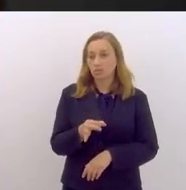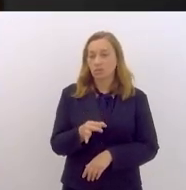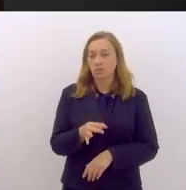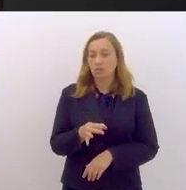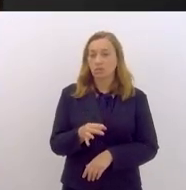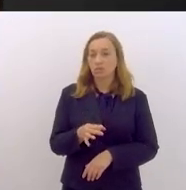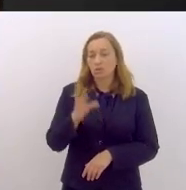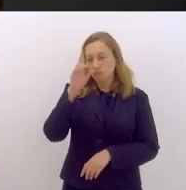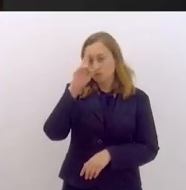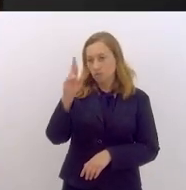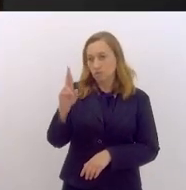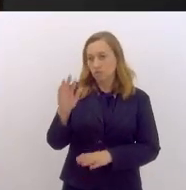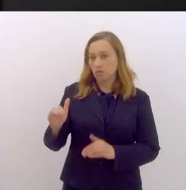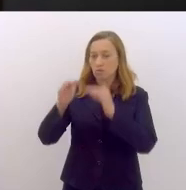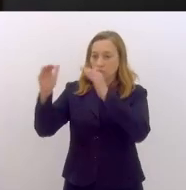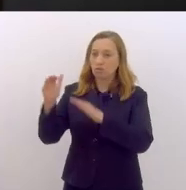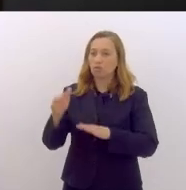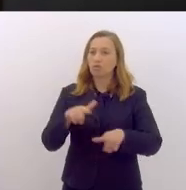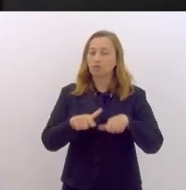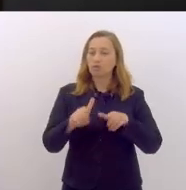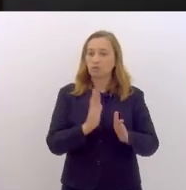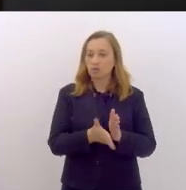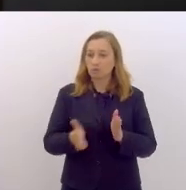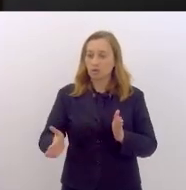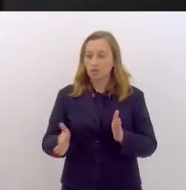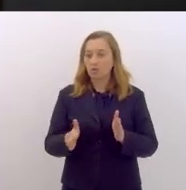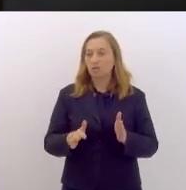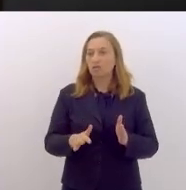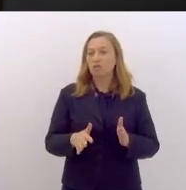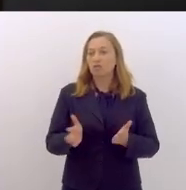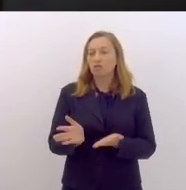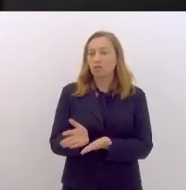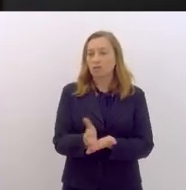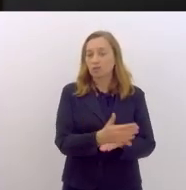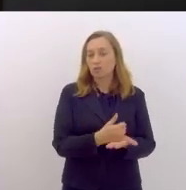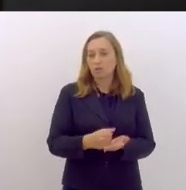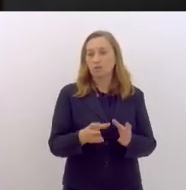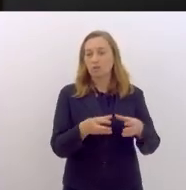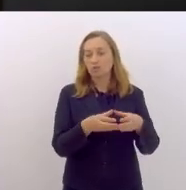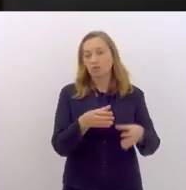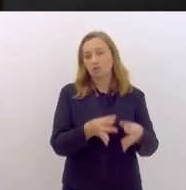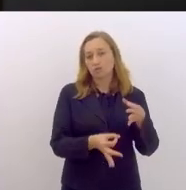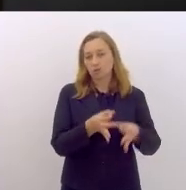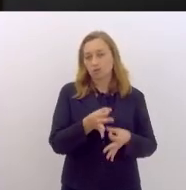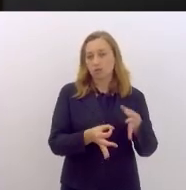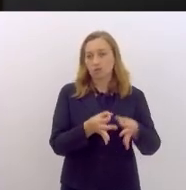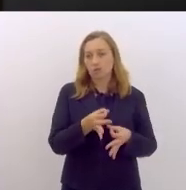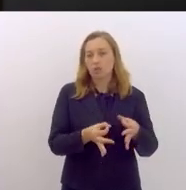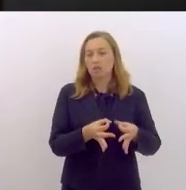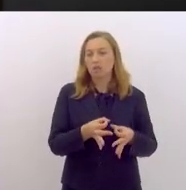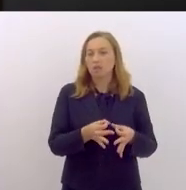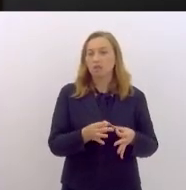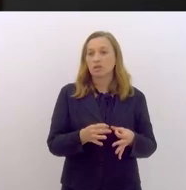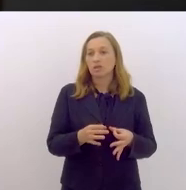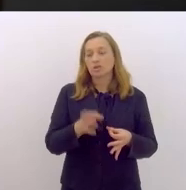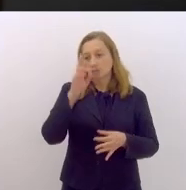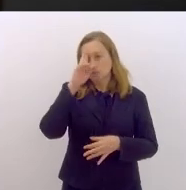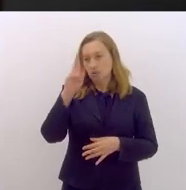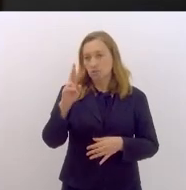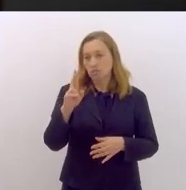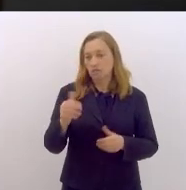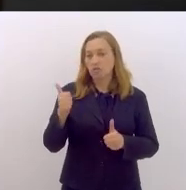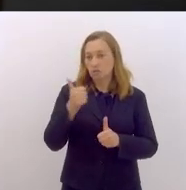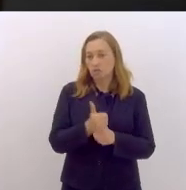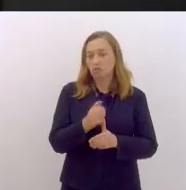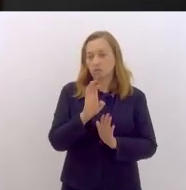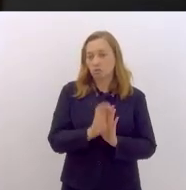Vossa Excelência, eu vou chamar os trabalhos à ordem, vou colher o parecer da Comissão de Constituição e Justiça, e Vossa Excelência faz uma